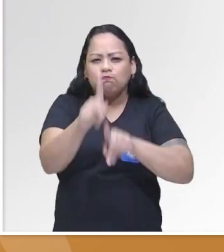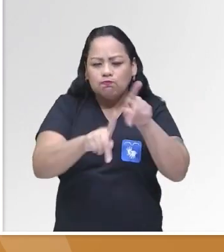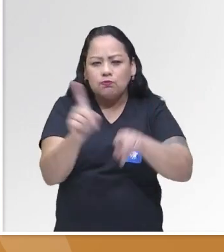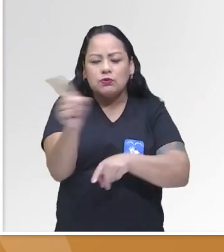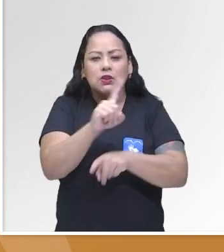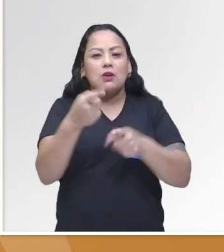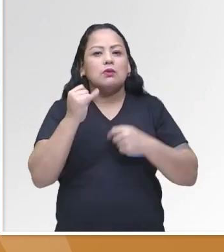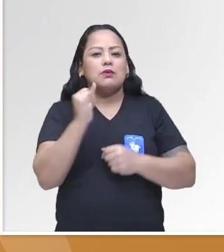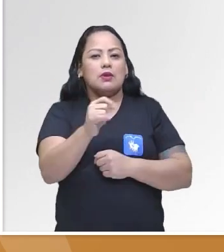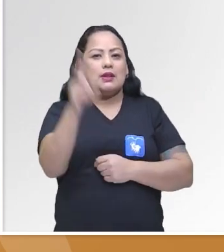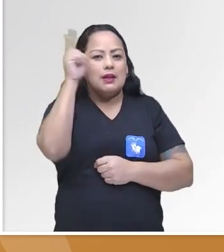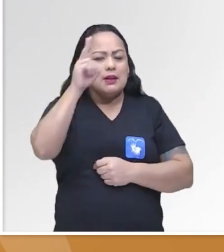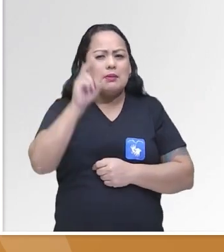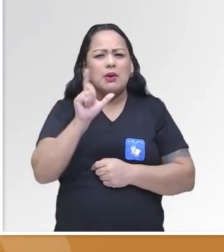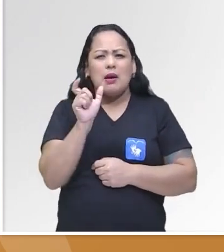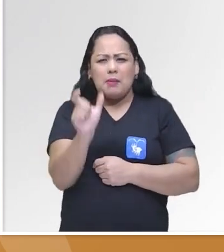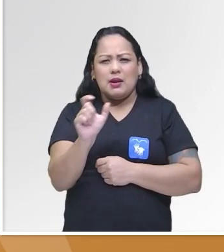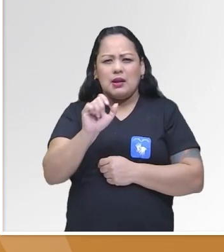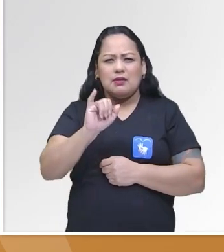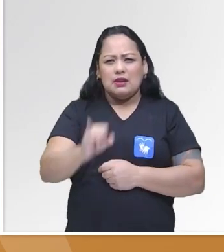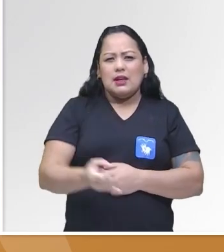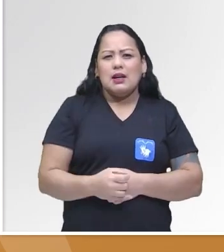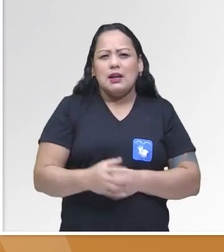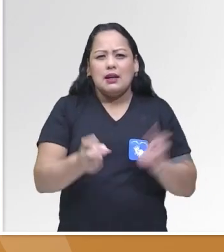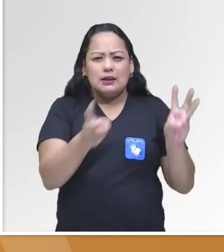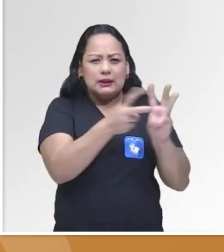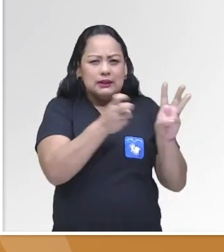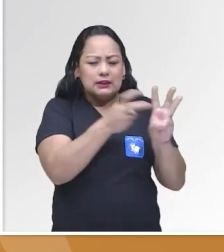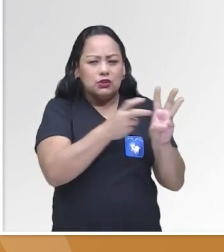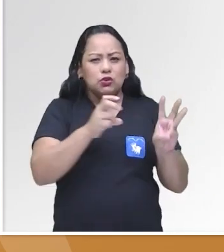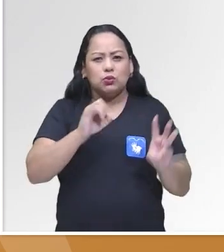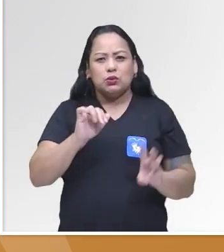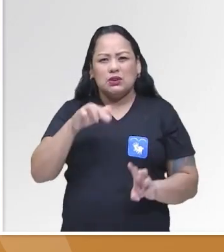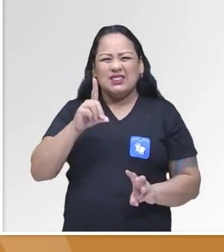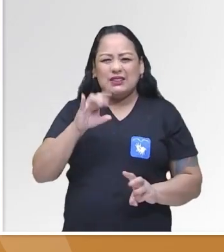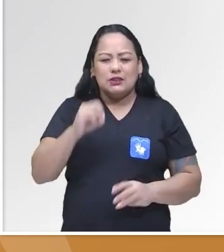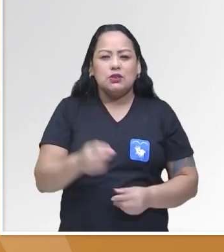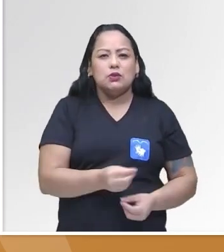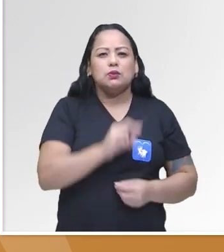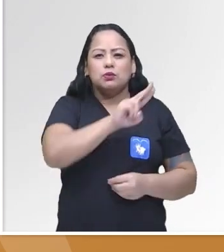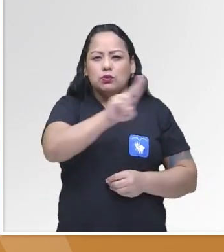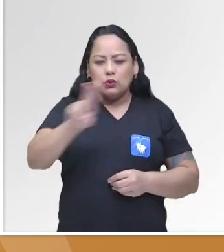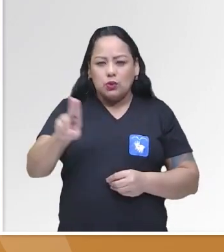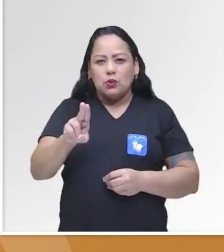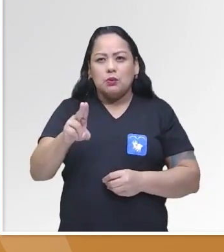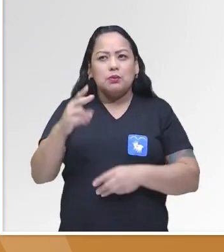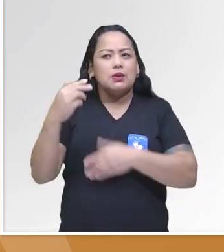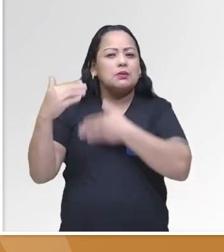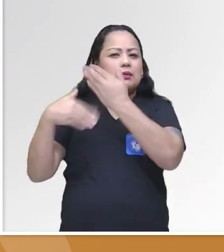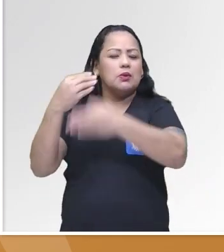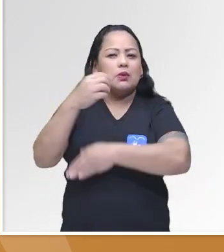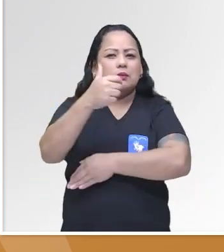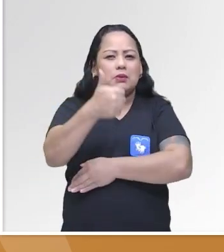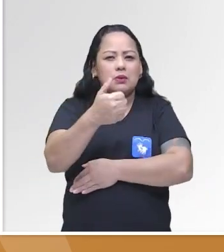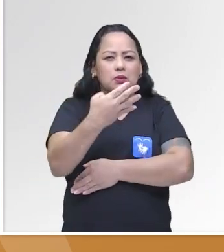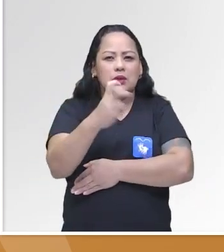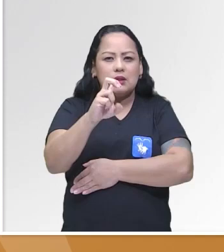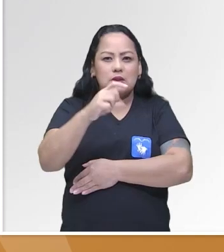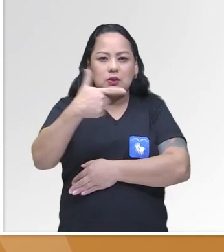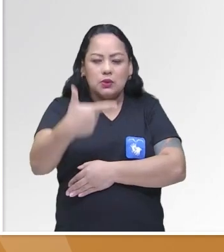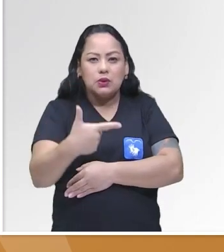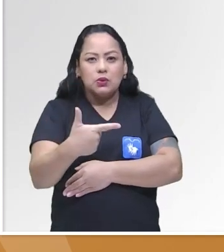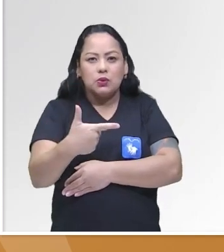que esse termo índio, ele foi dado em 1492, lá por Cristóvão Colombo, quando